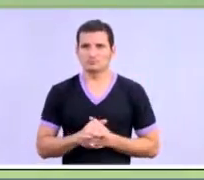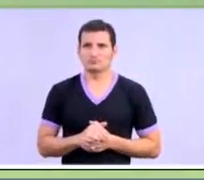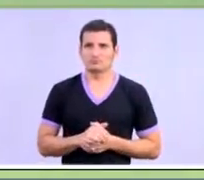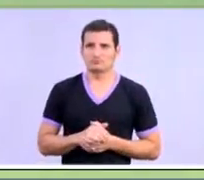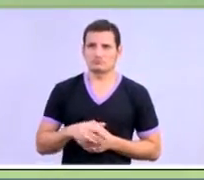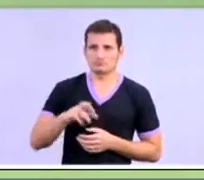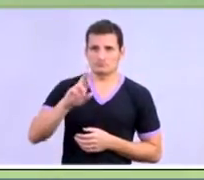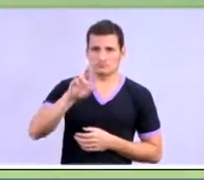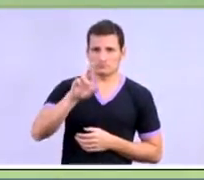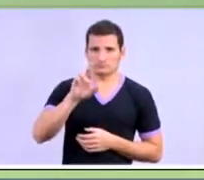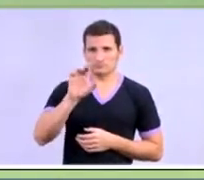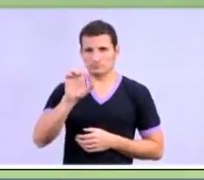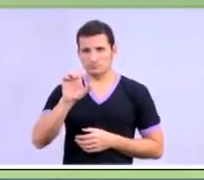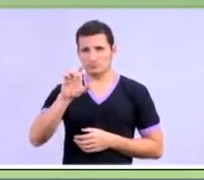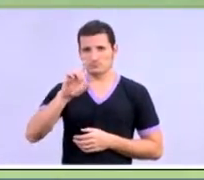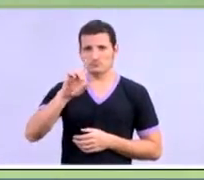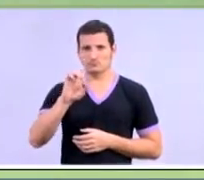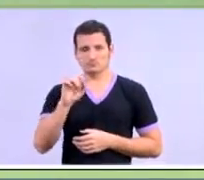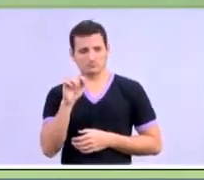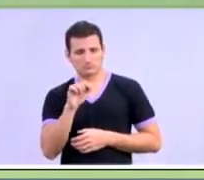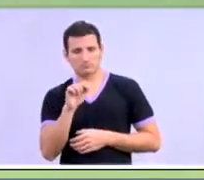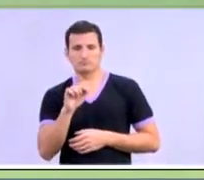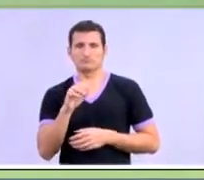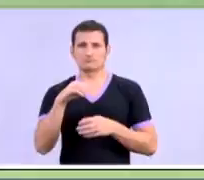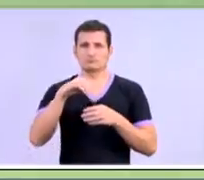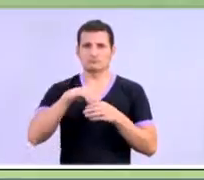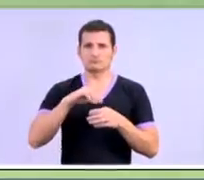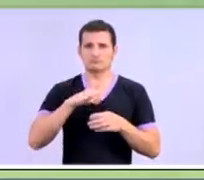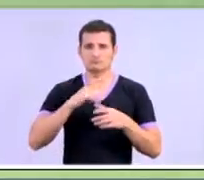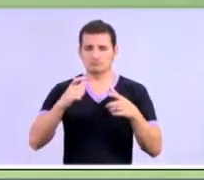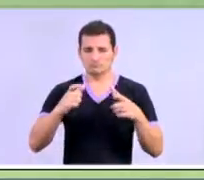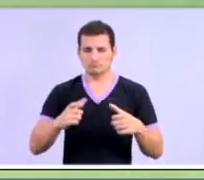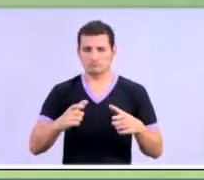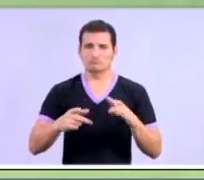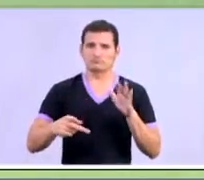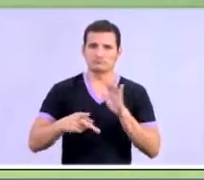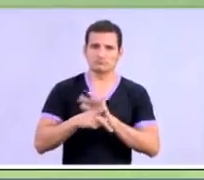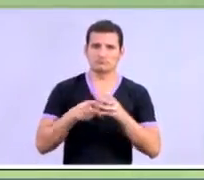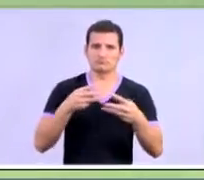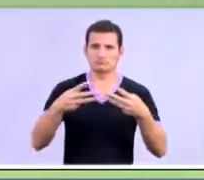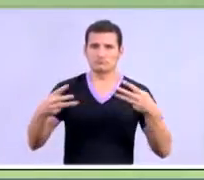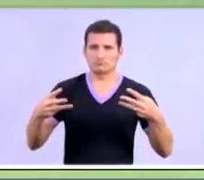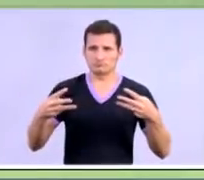o endereçamento de rede dos dispositivos conectados e